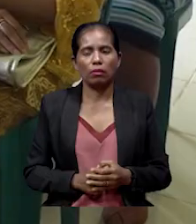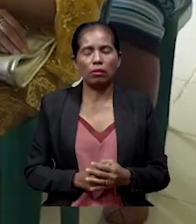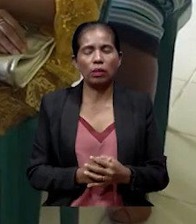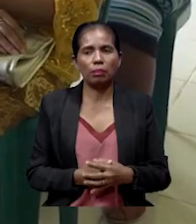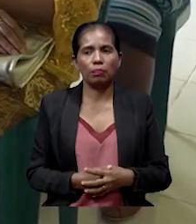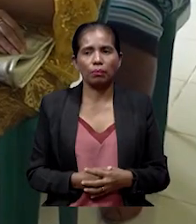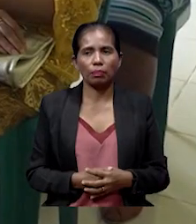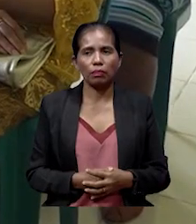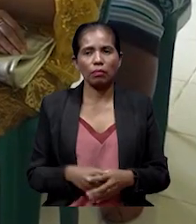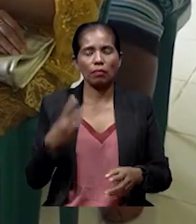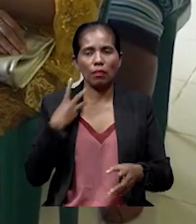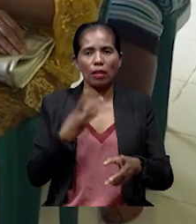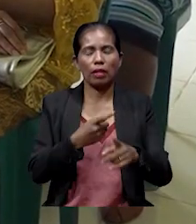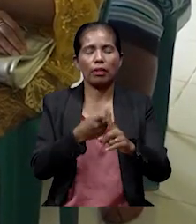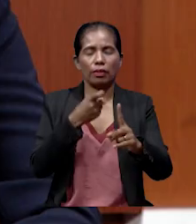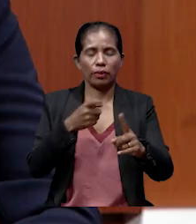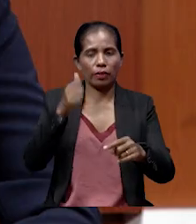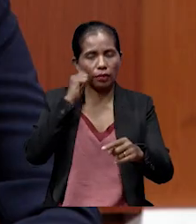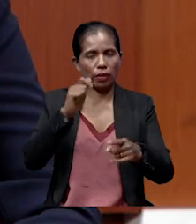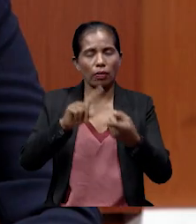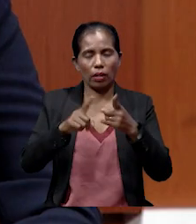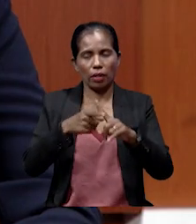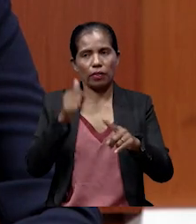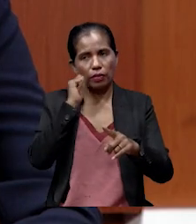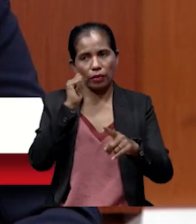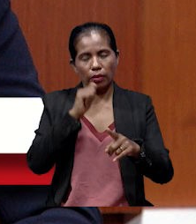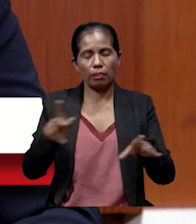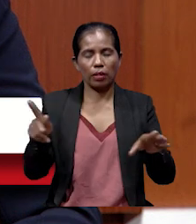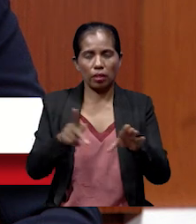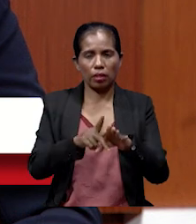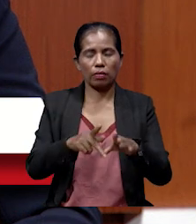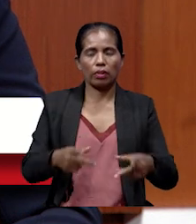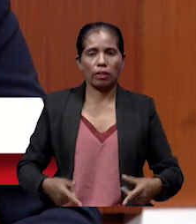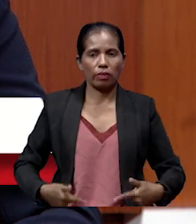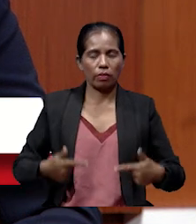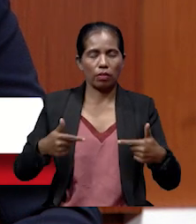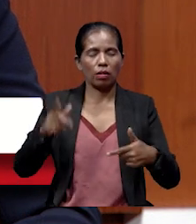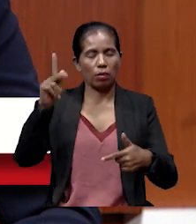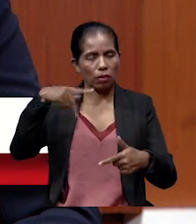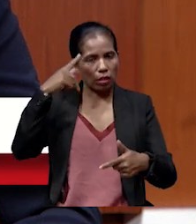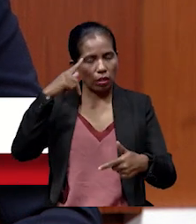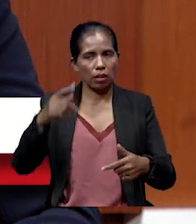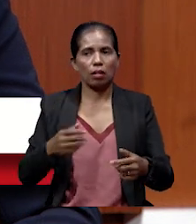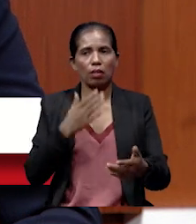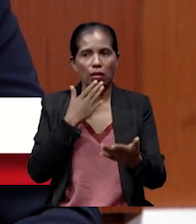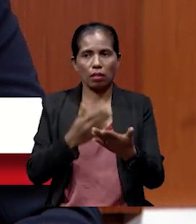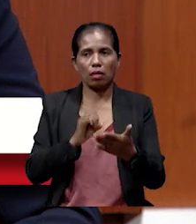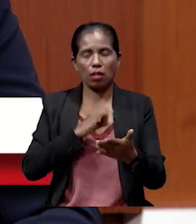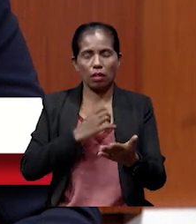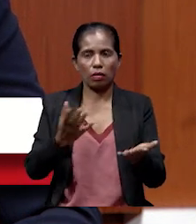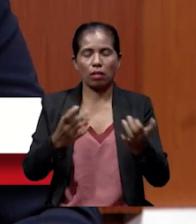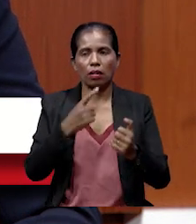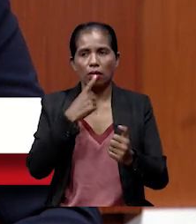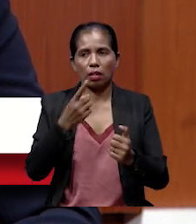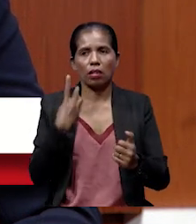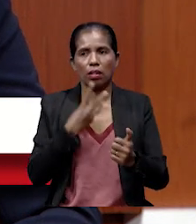intervensões nebe mai husi feto malu nebe persipa ia vida politika da daune la ia qualidade. Sim. Hau karak dia maka